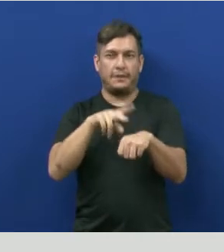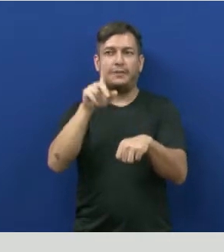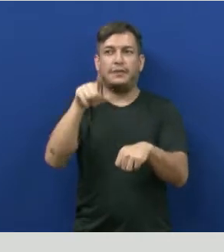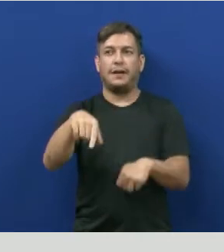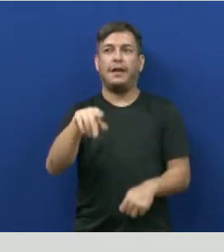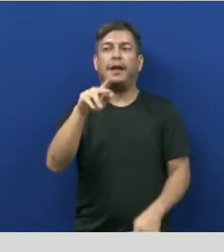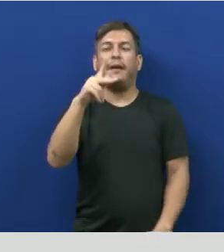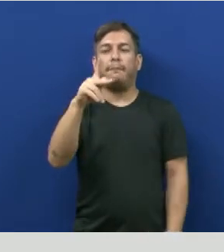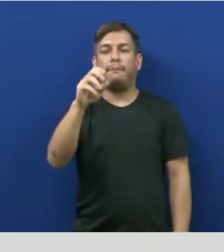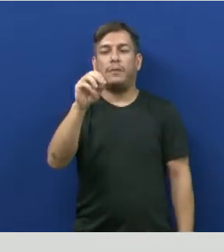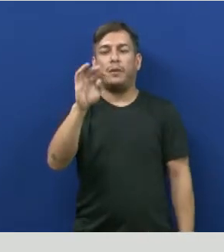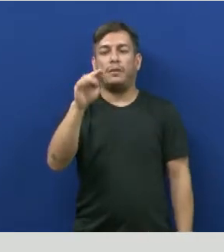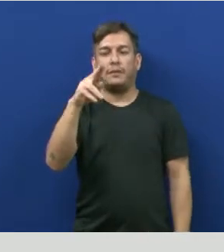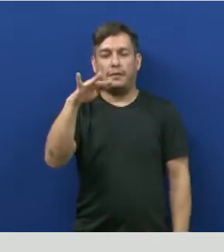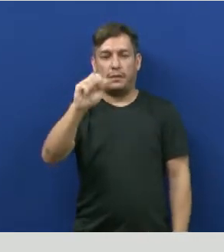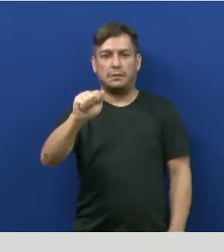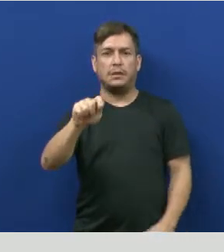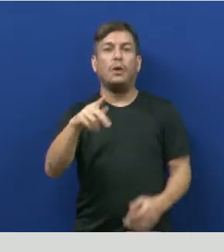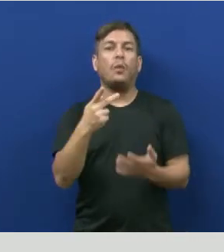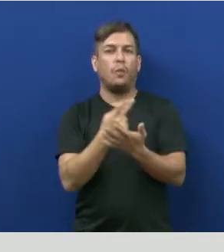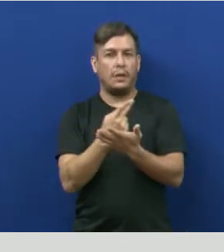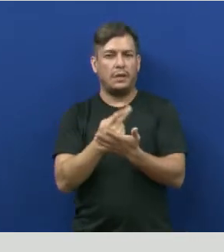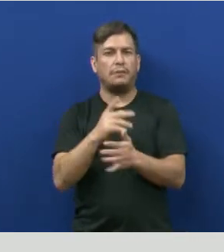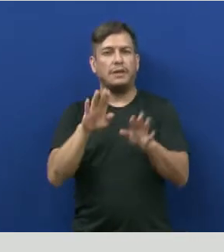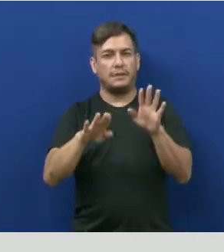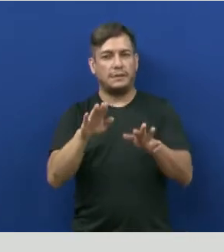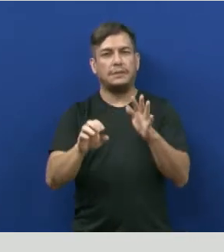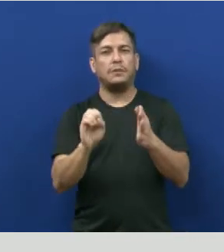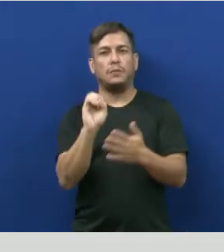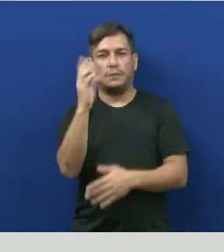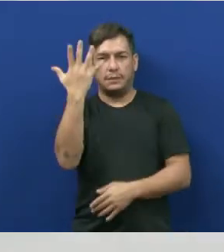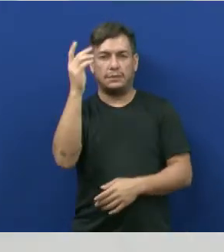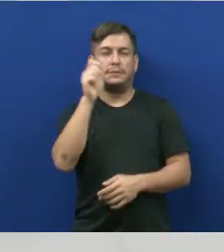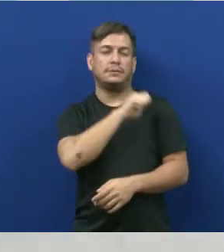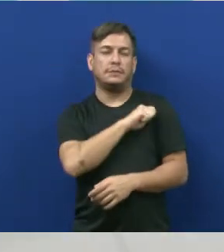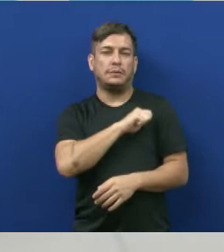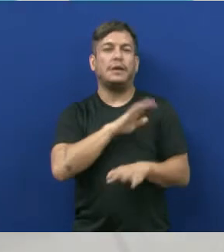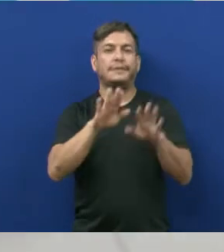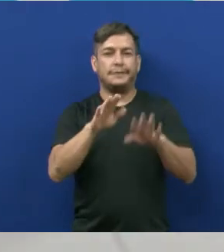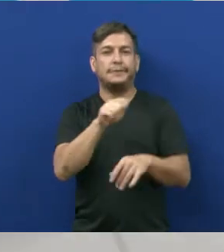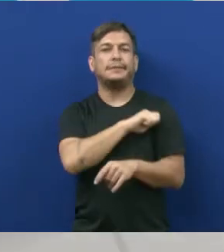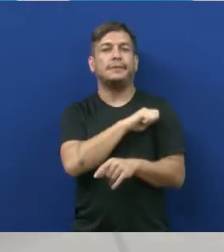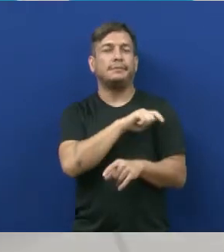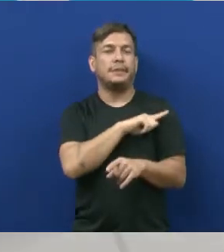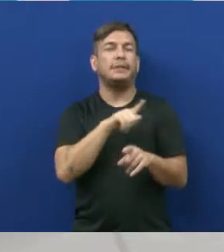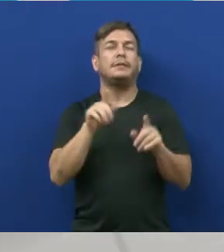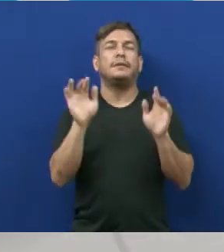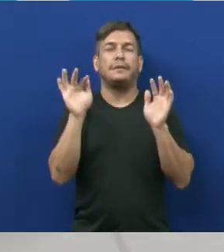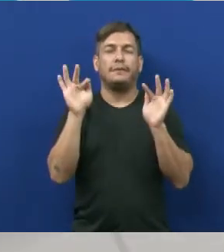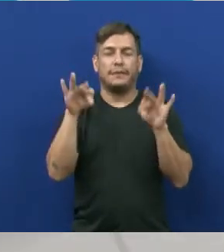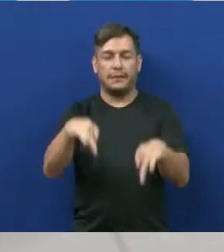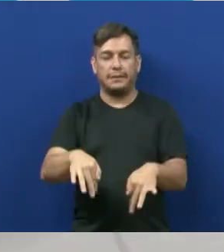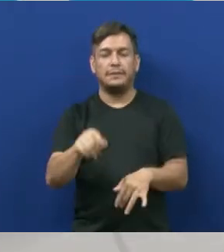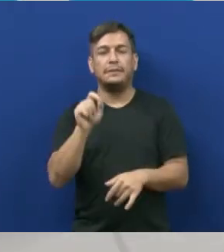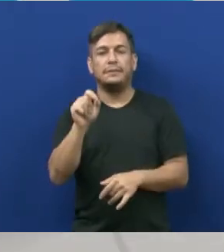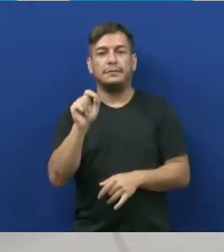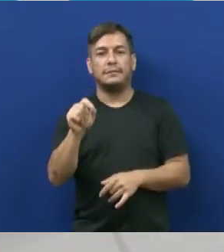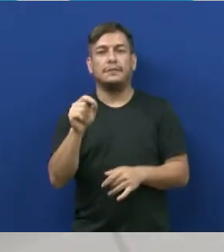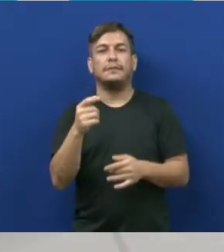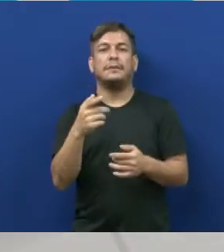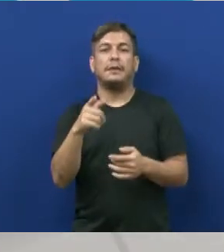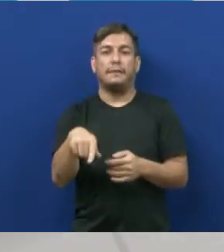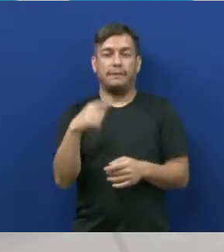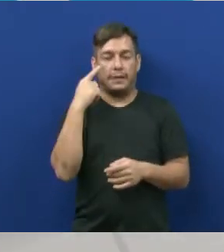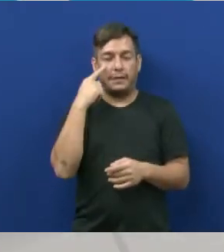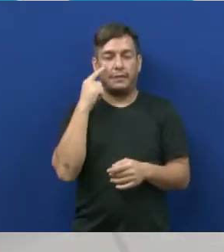erro muito comum que há vários alunos e às vezes até pessoas que já terminaram a escola continuam cometendo todos os dias é o quê? Pega a